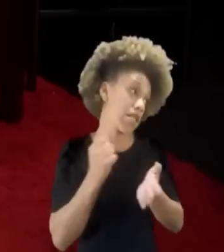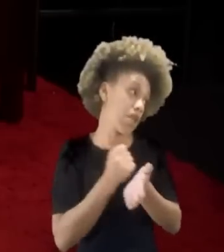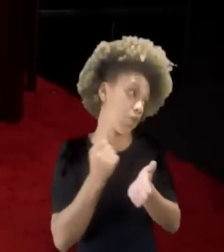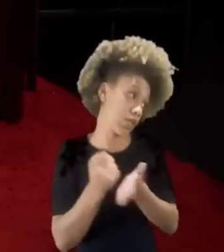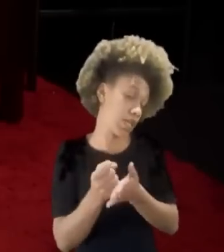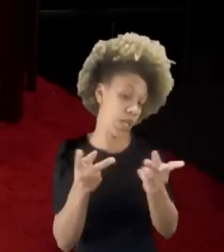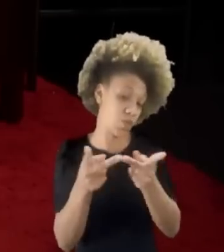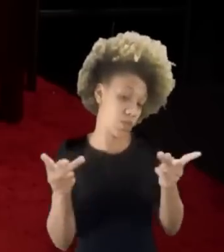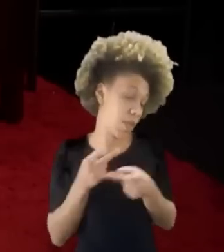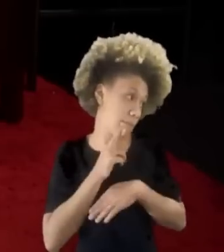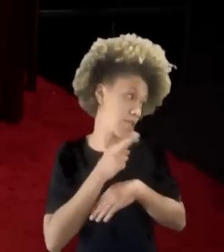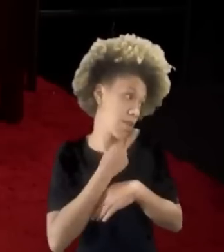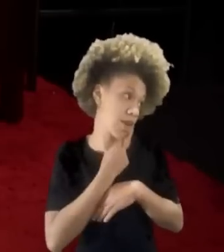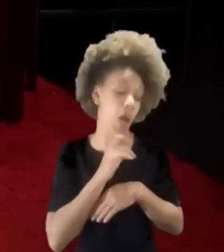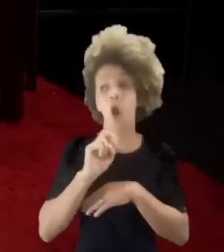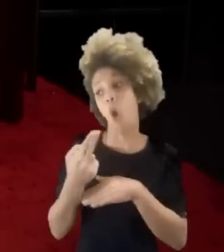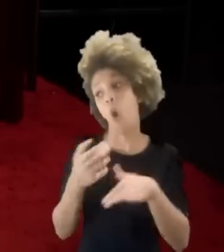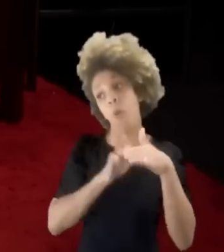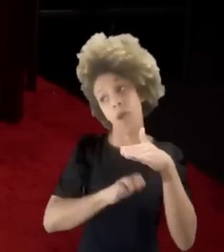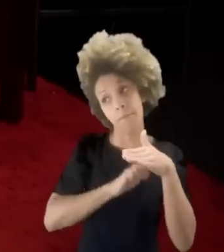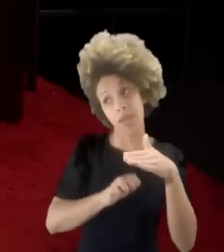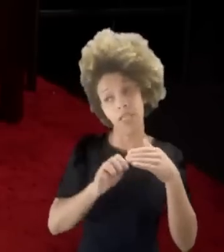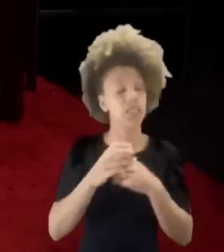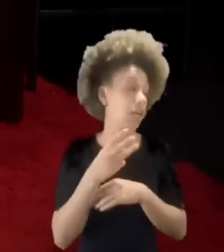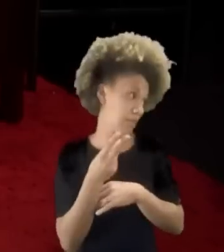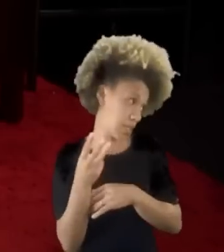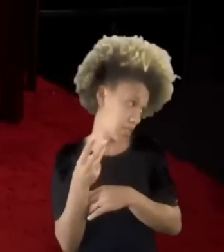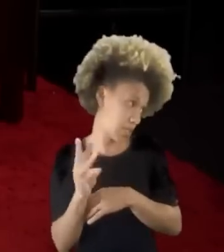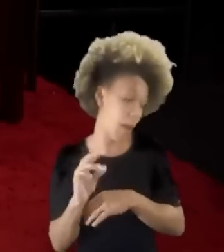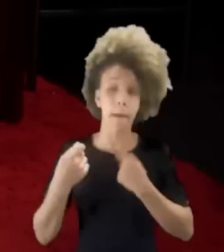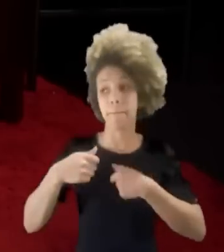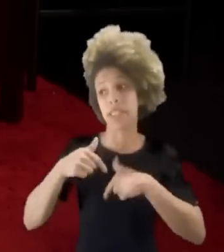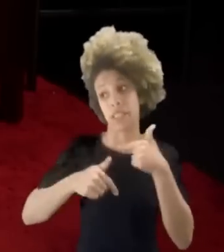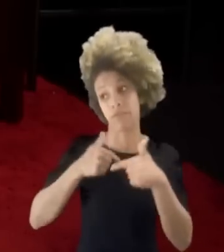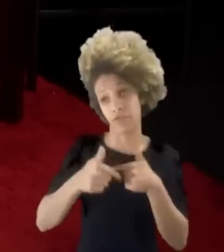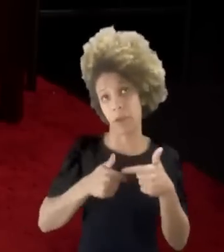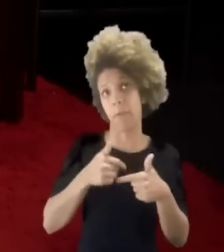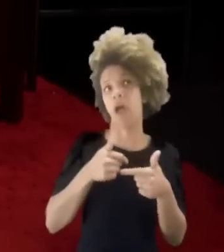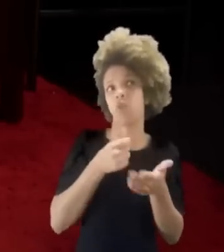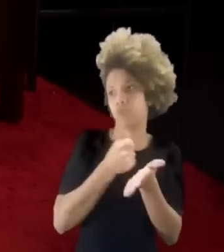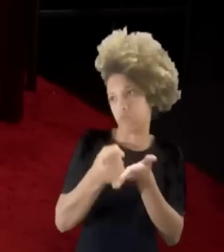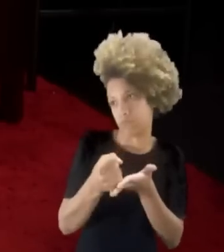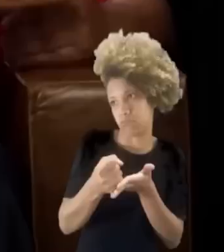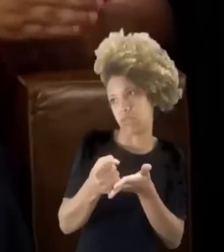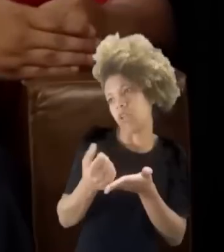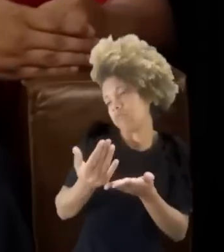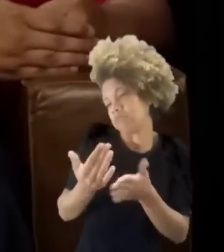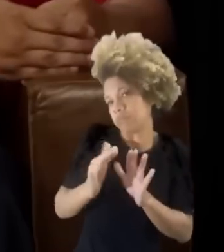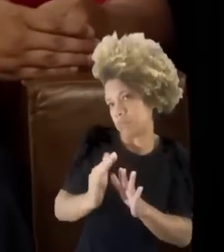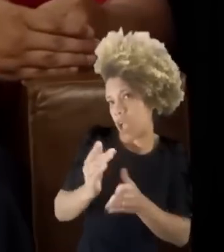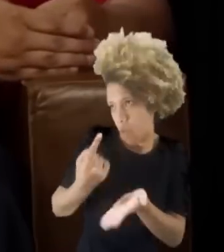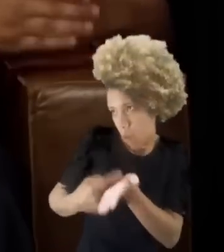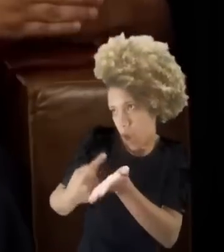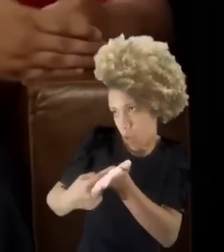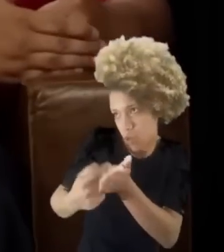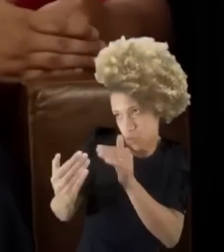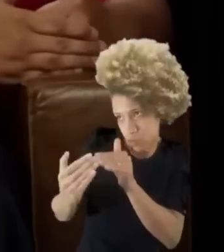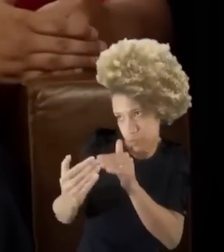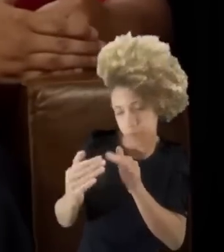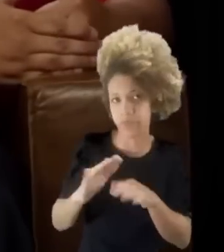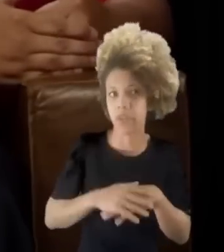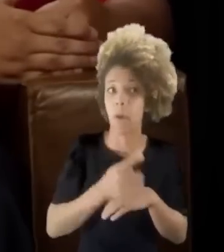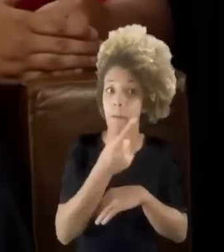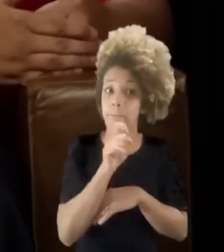pizzaria ou ou de uma empresa que você precisava de documento a empresa servia serviço para você é então